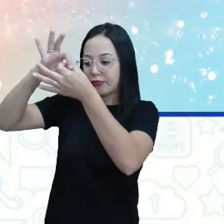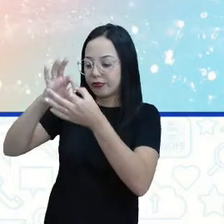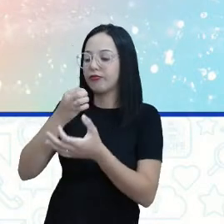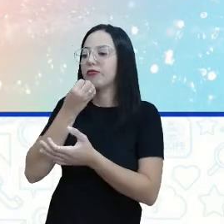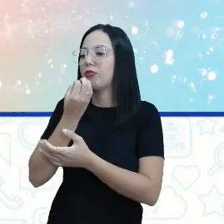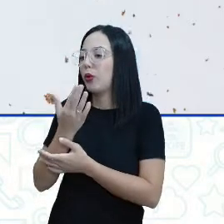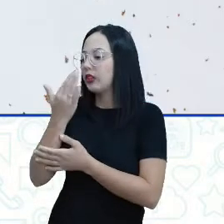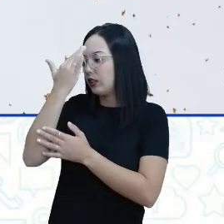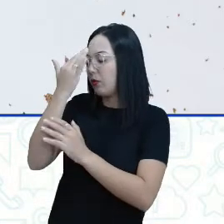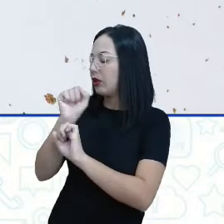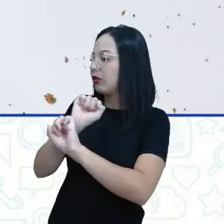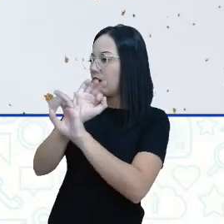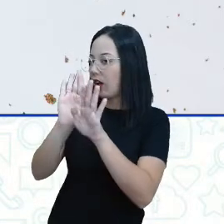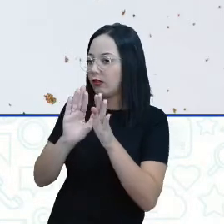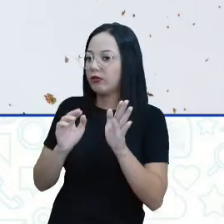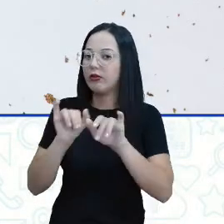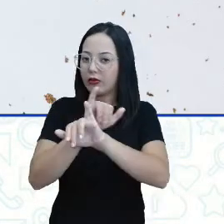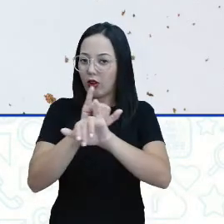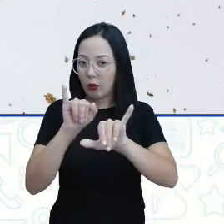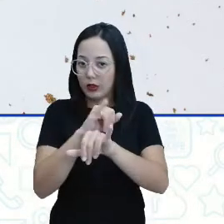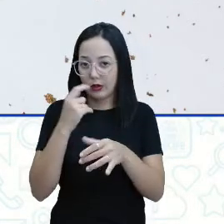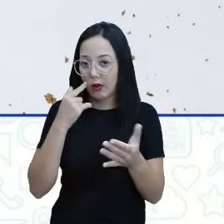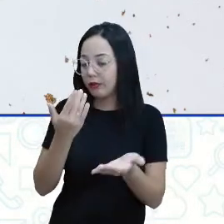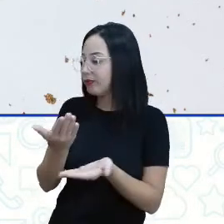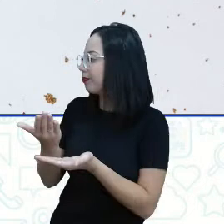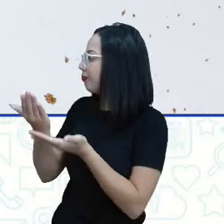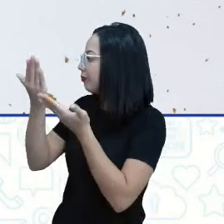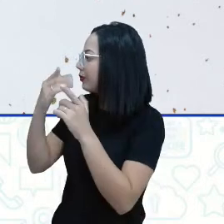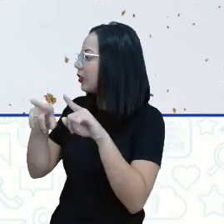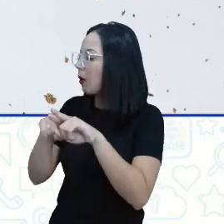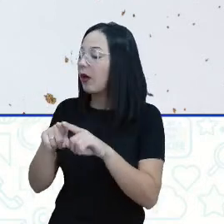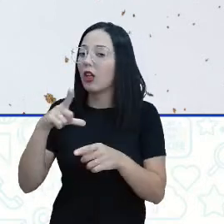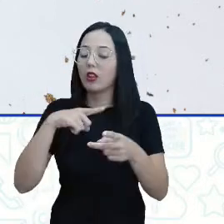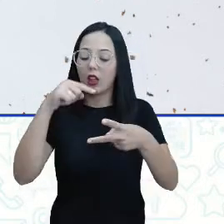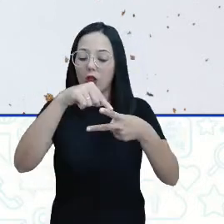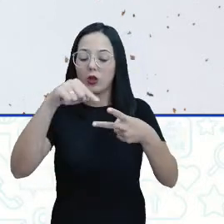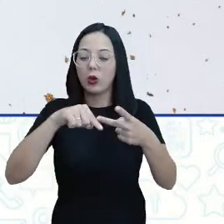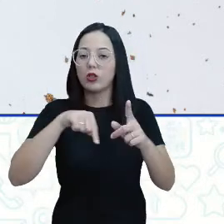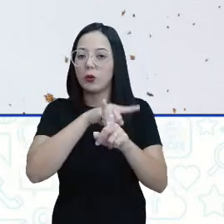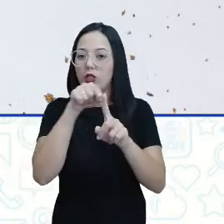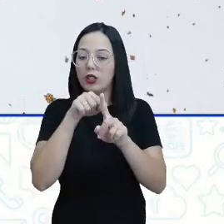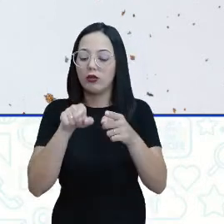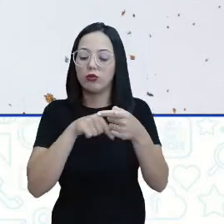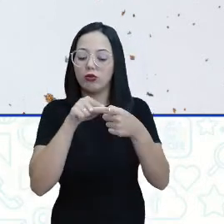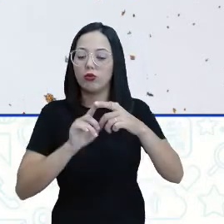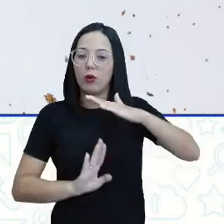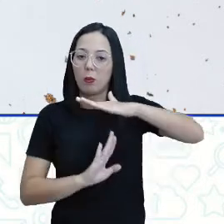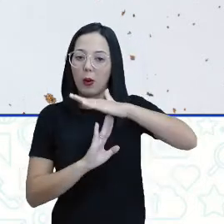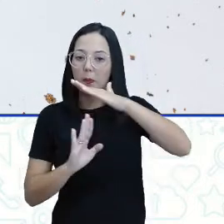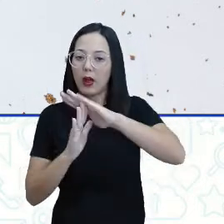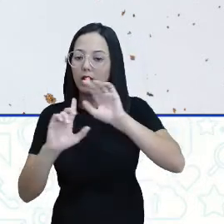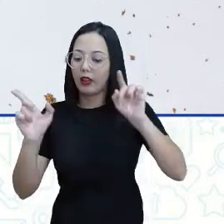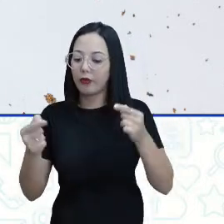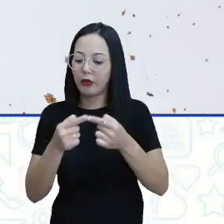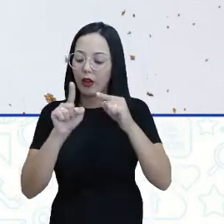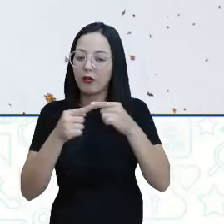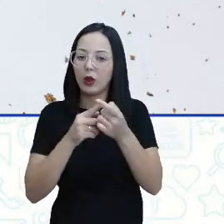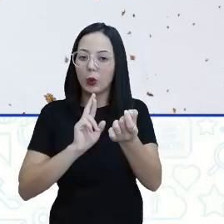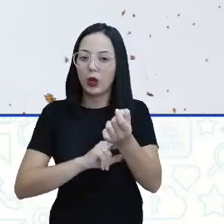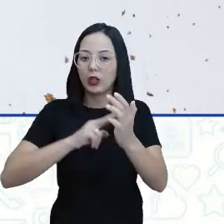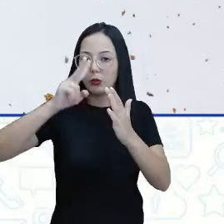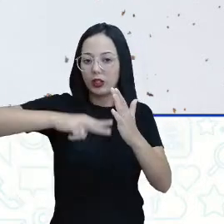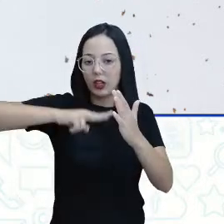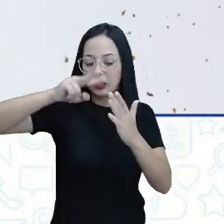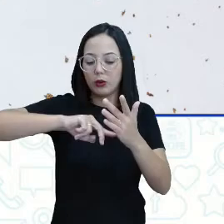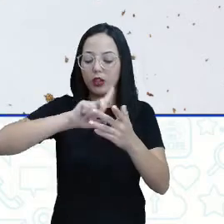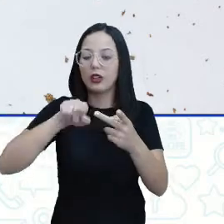compreensão da informação transmitida. Eles são usados com dois objetivos, para marcar as pausas, que tem a ver com o ritmo de leitura, e